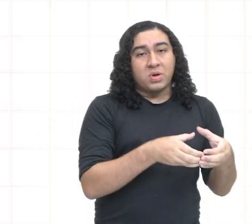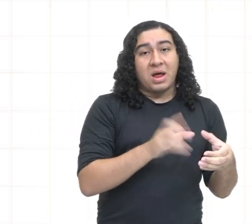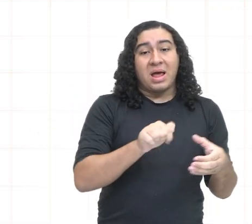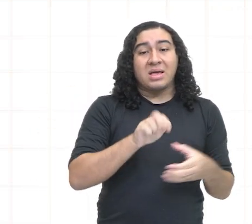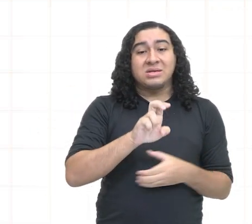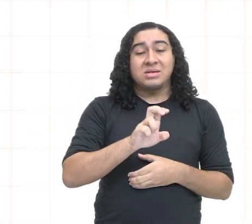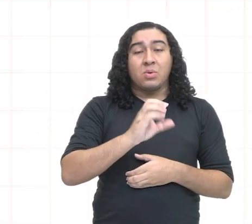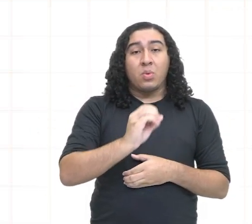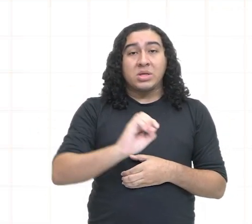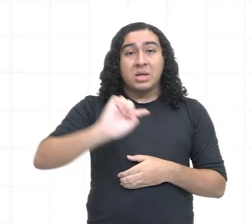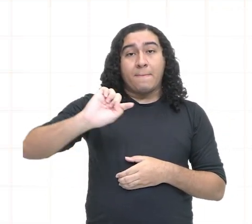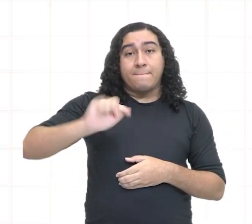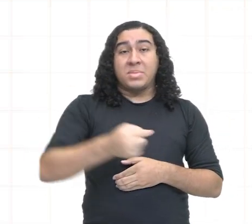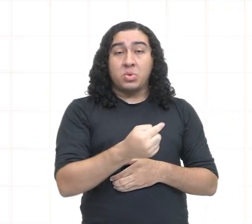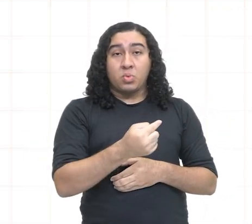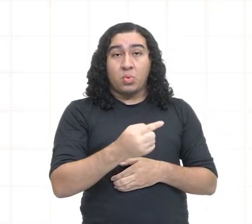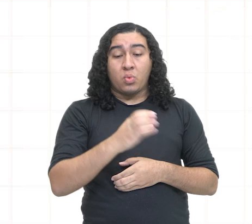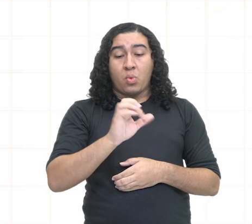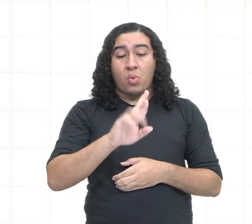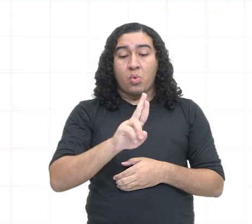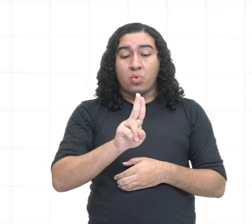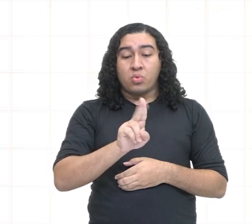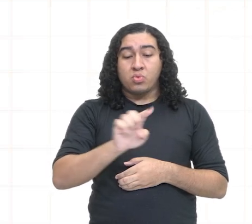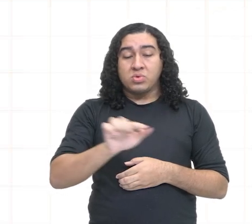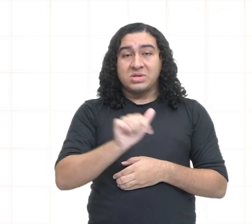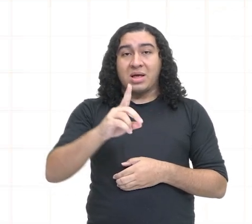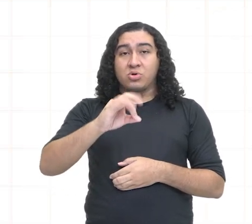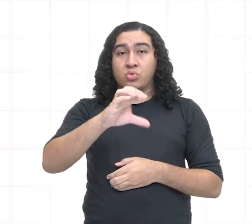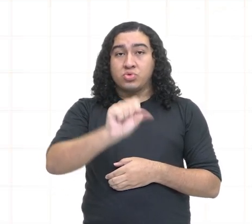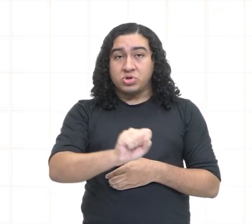50 mil cruzados novos, né? Um valor